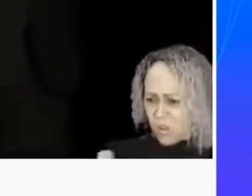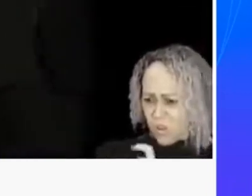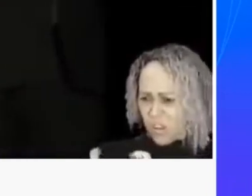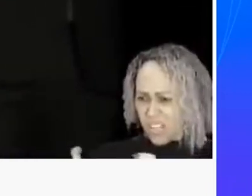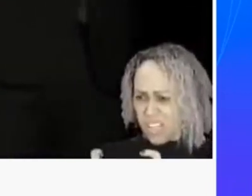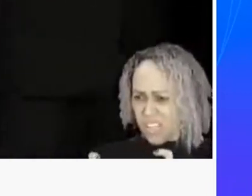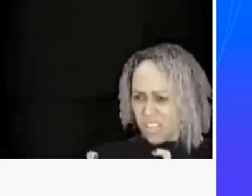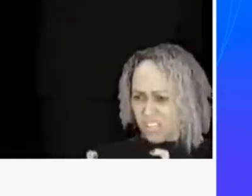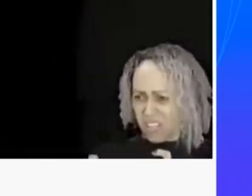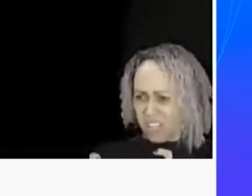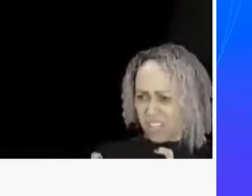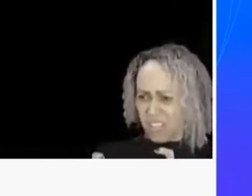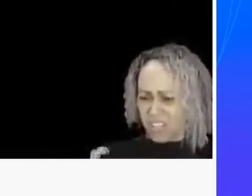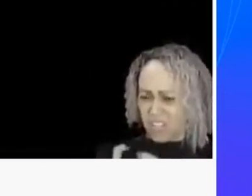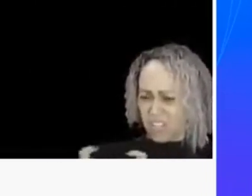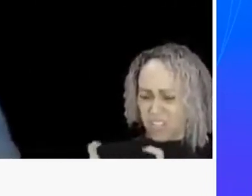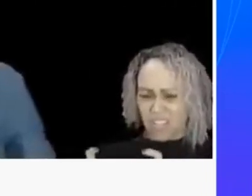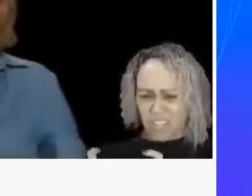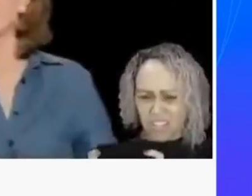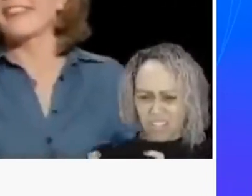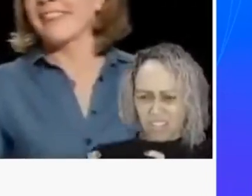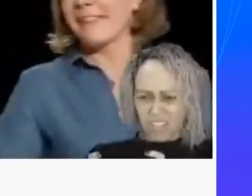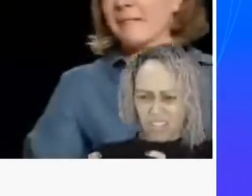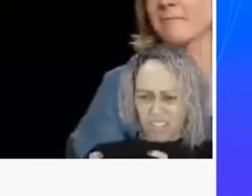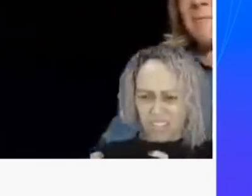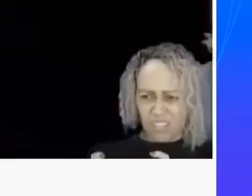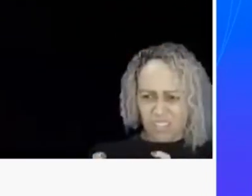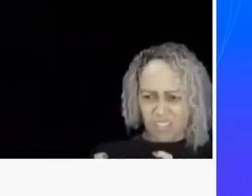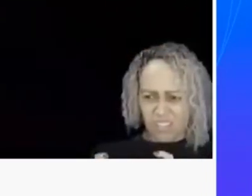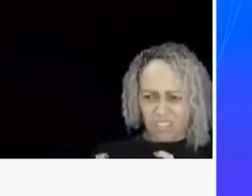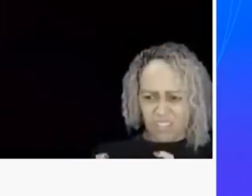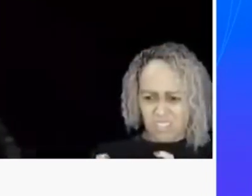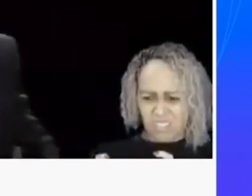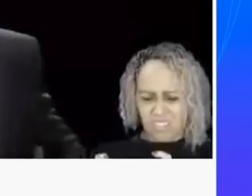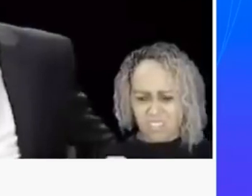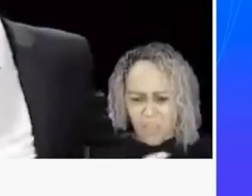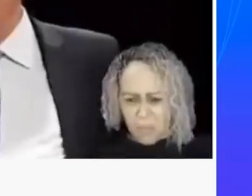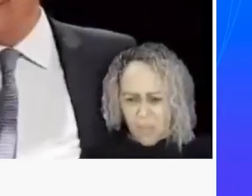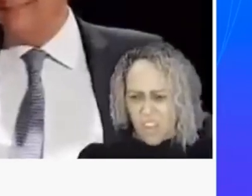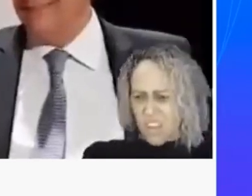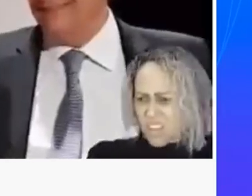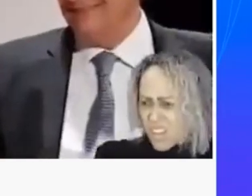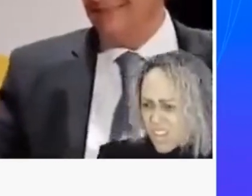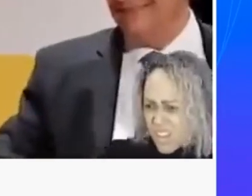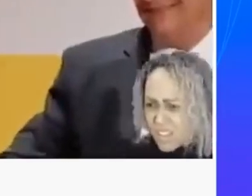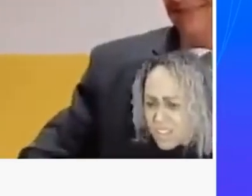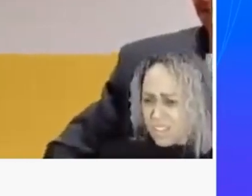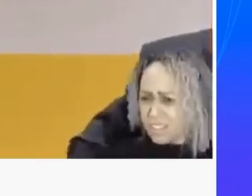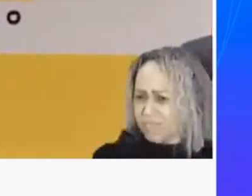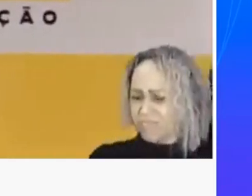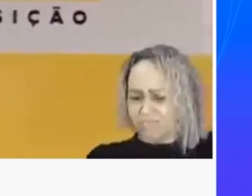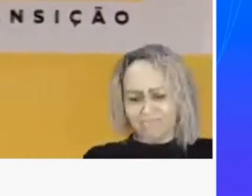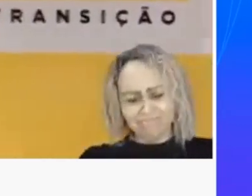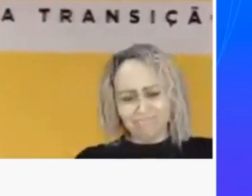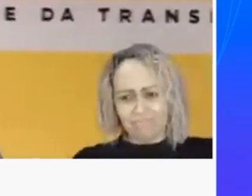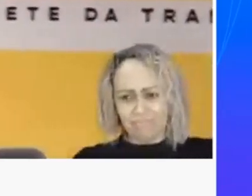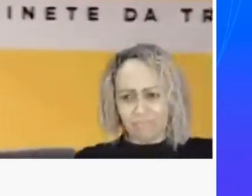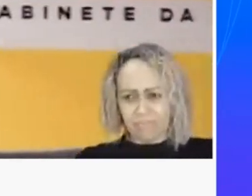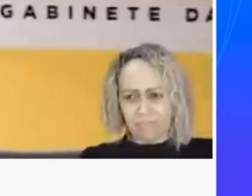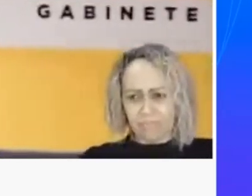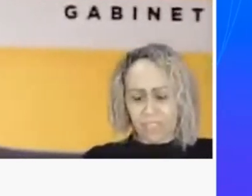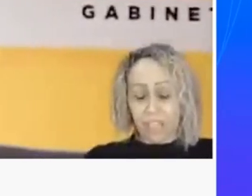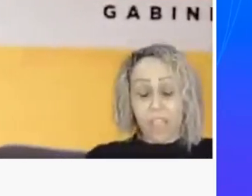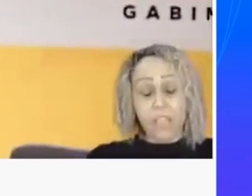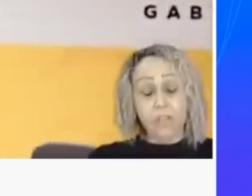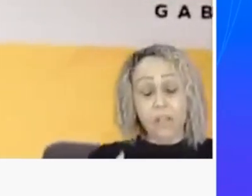inclusive, para deputados do Republicanos, embora eles não vieram, eram dois convidados. Um deles era o Silvio Costa Filho, falou